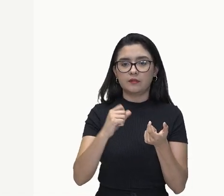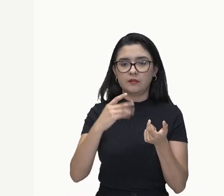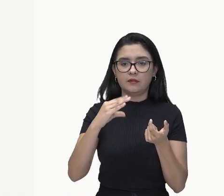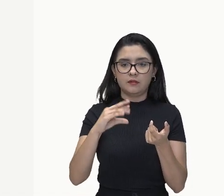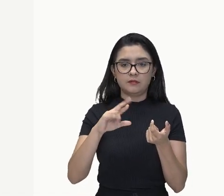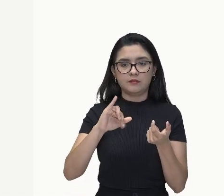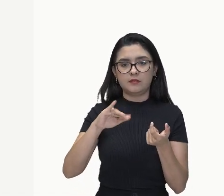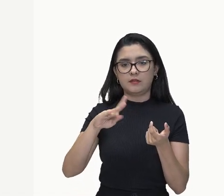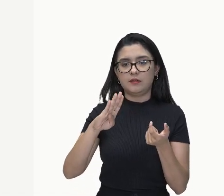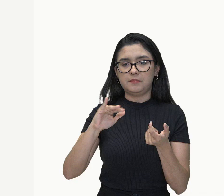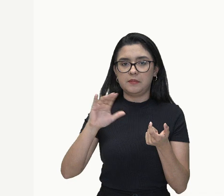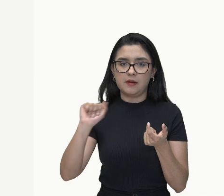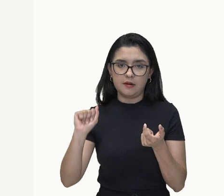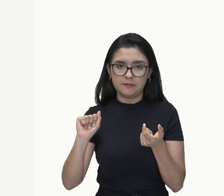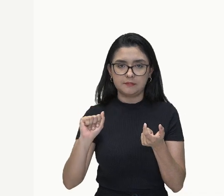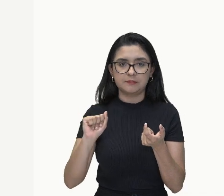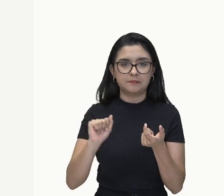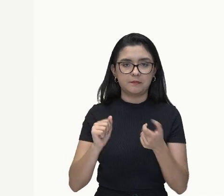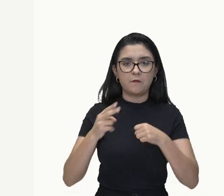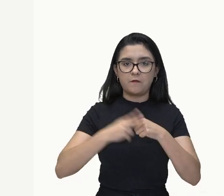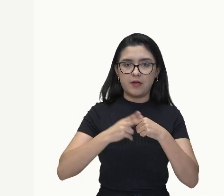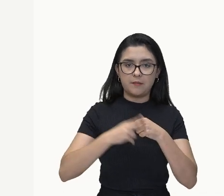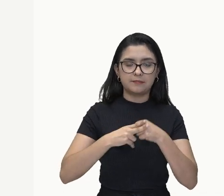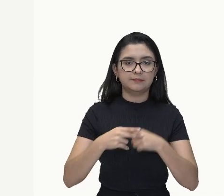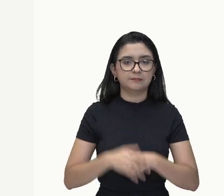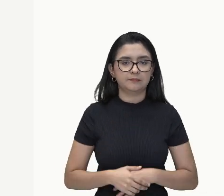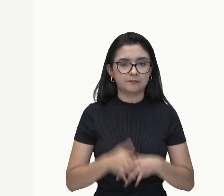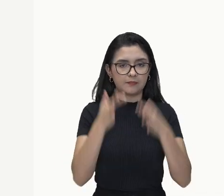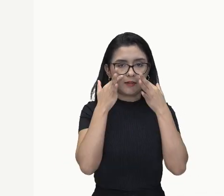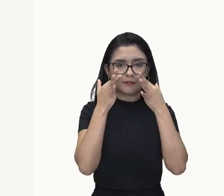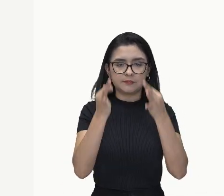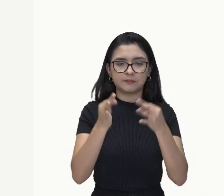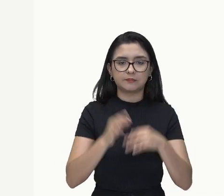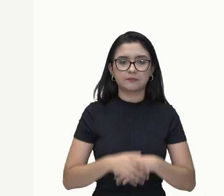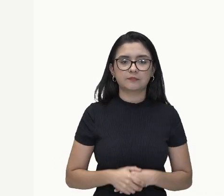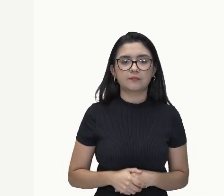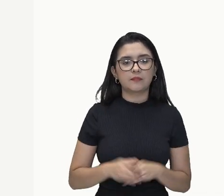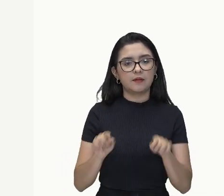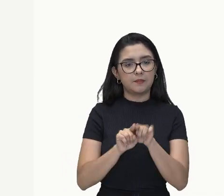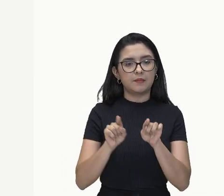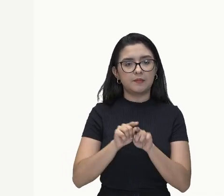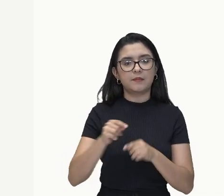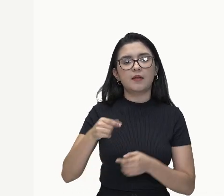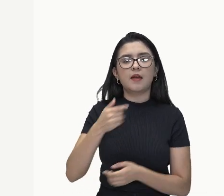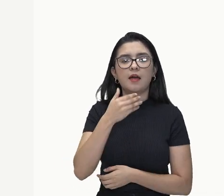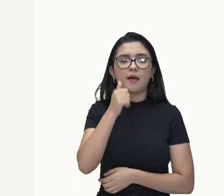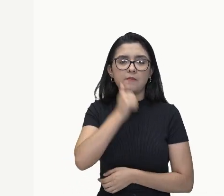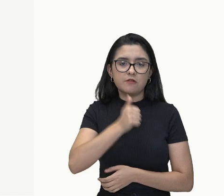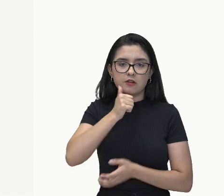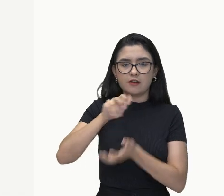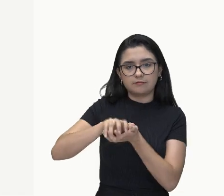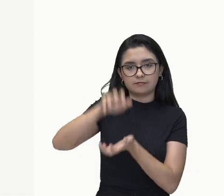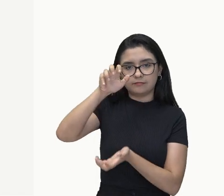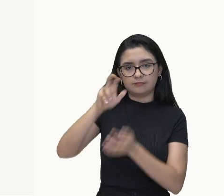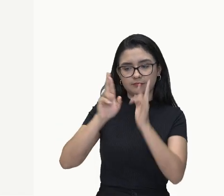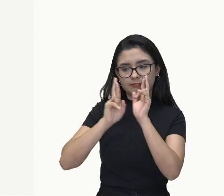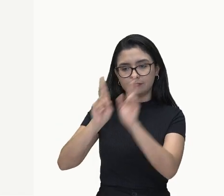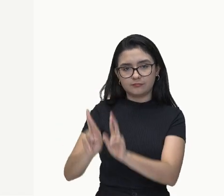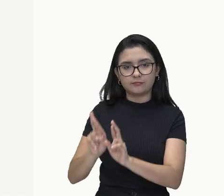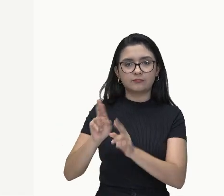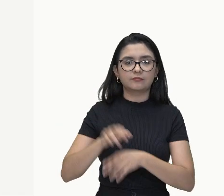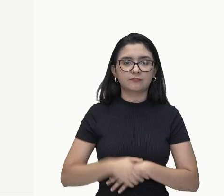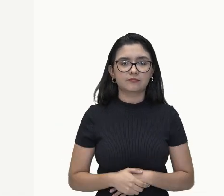aqui. Escrevia. Observem bem. E a senhora aqui, bastante respeito à terceira idade,